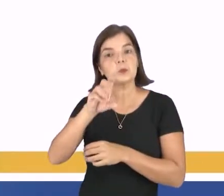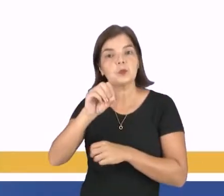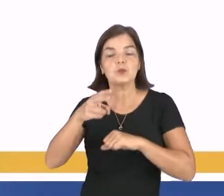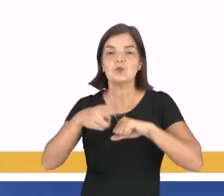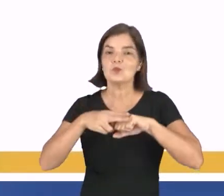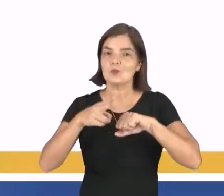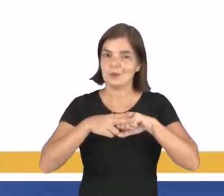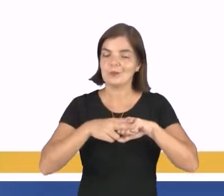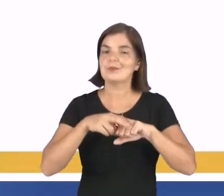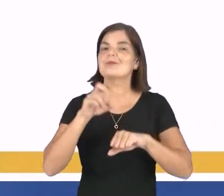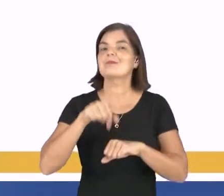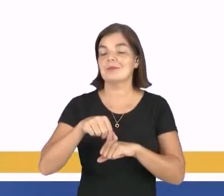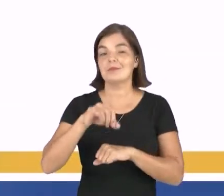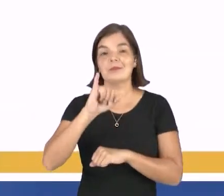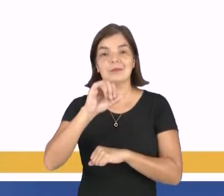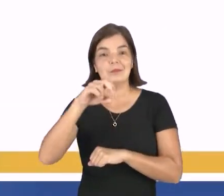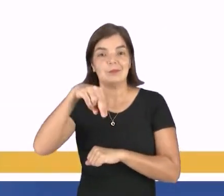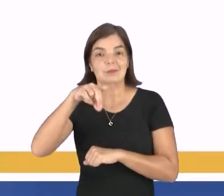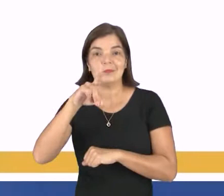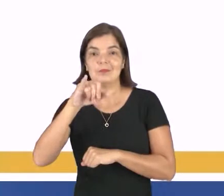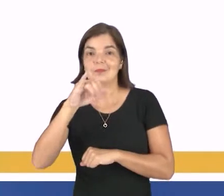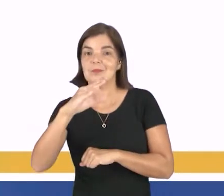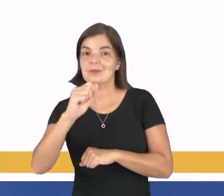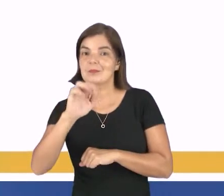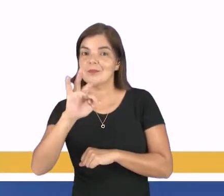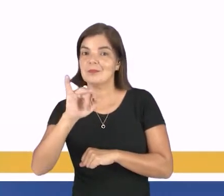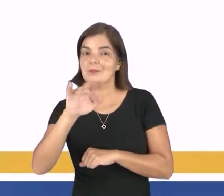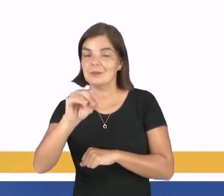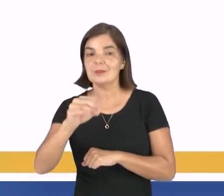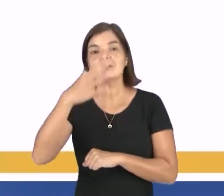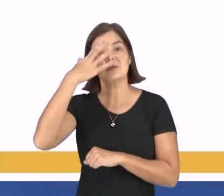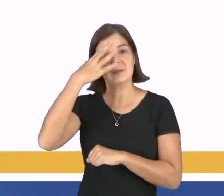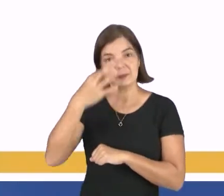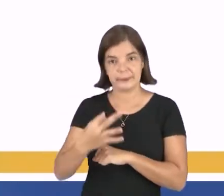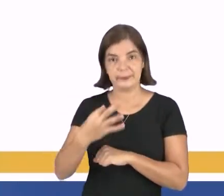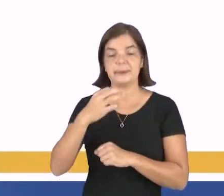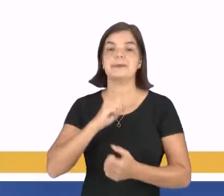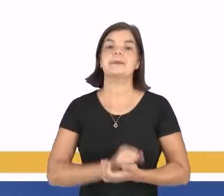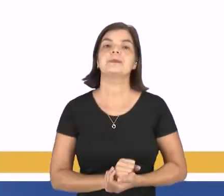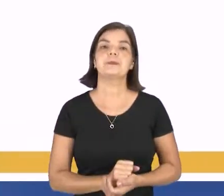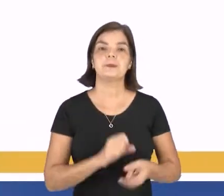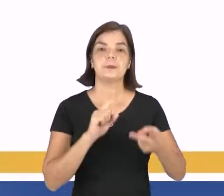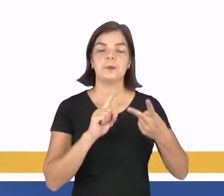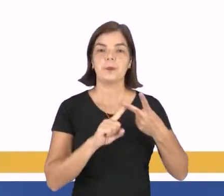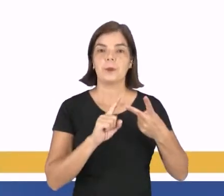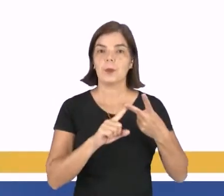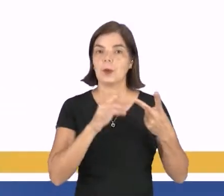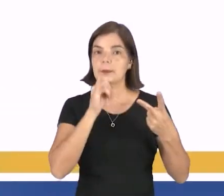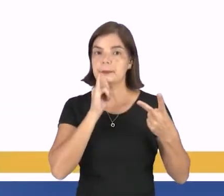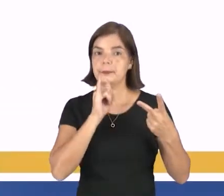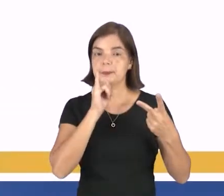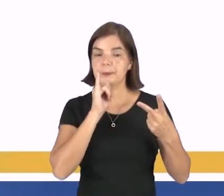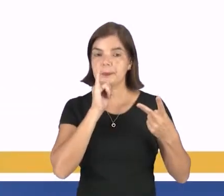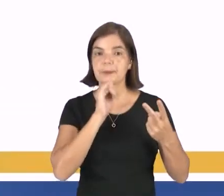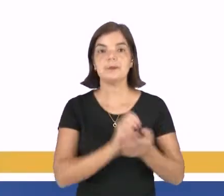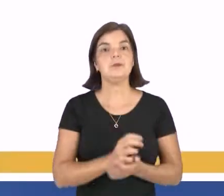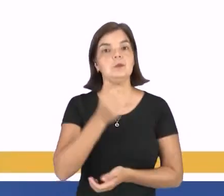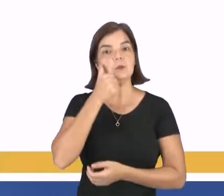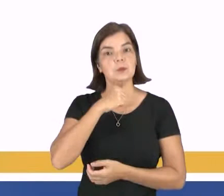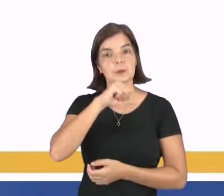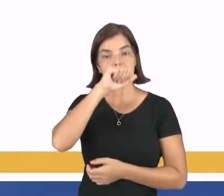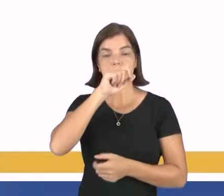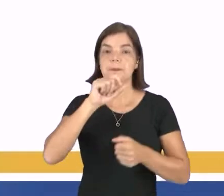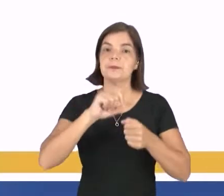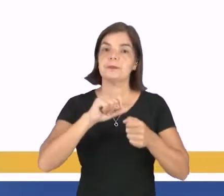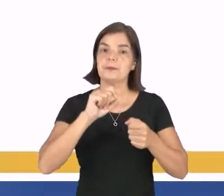então dizemos que ele está no modo indicativo porque eles primo certeza vamos para mais um exemplo a mãe fazia